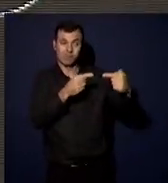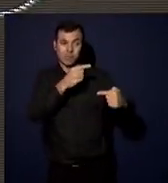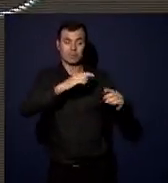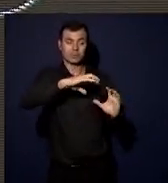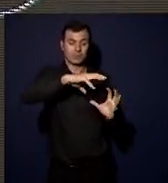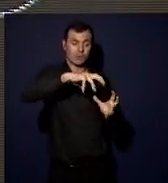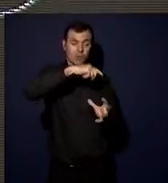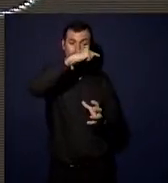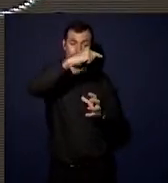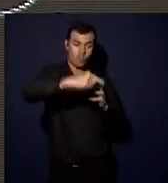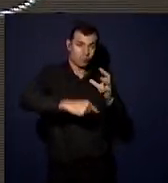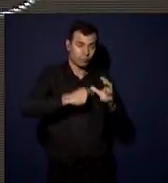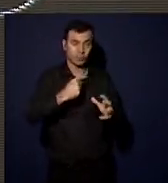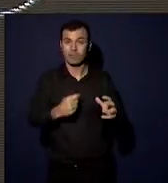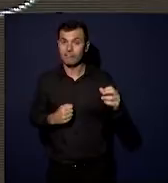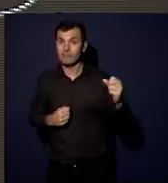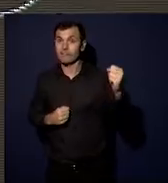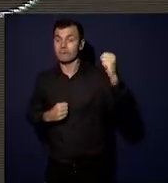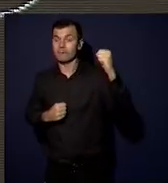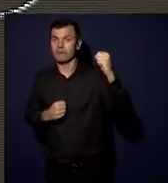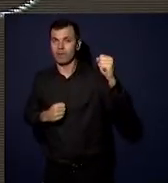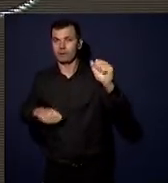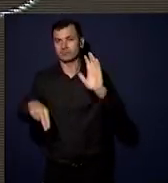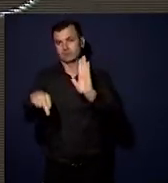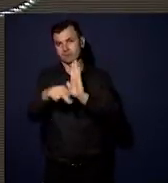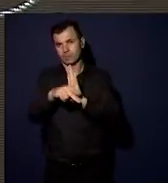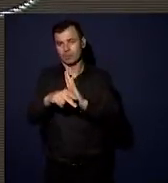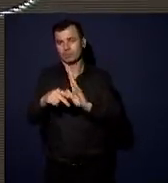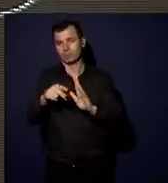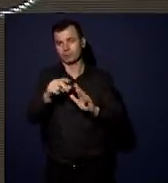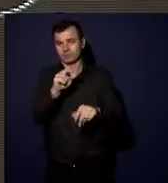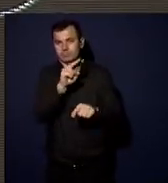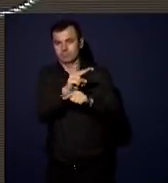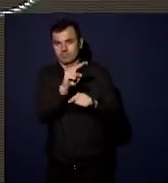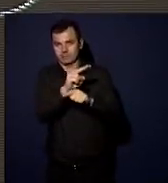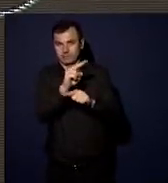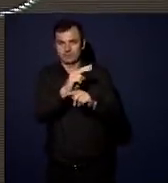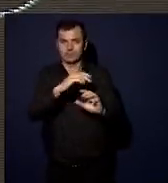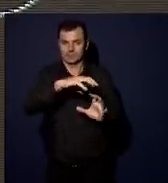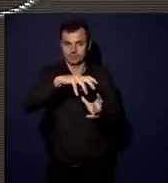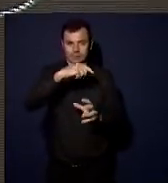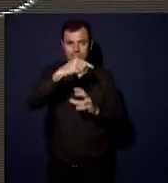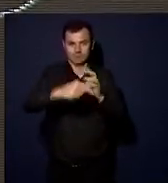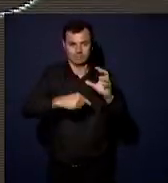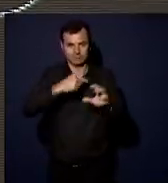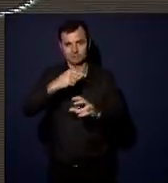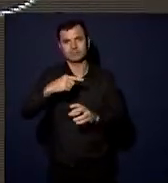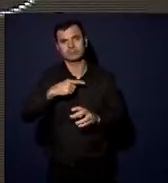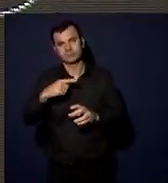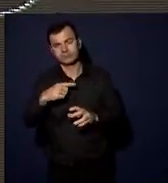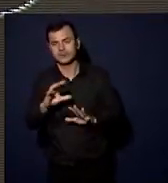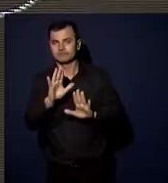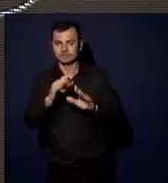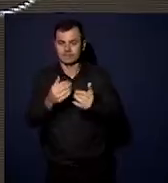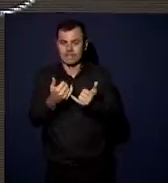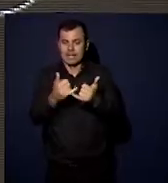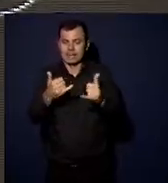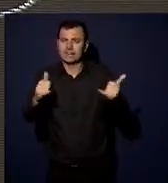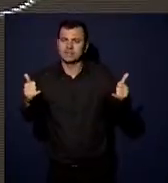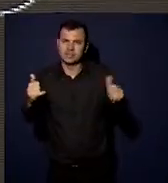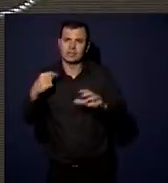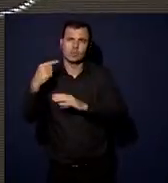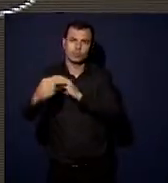porque o Lobby Agrícola de proteção no mundo é muito grande Diferentemente do Lobby de energia que é muito mais